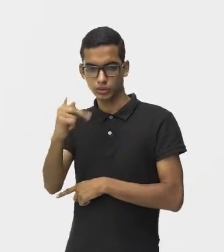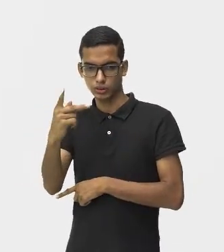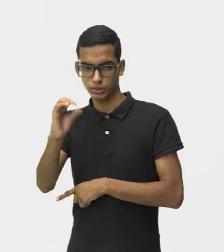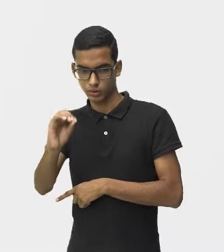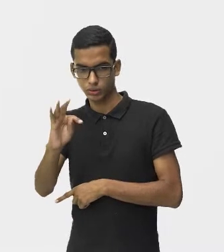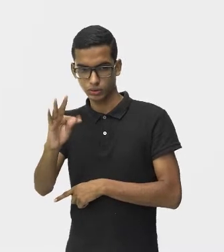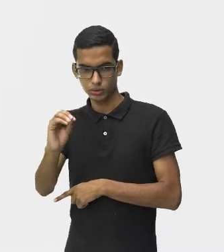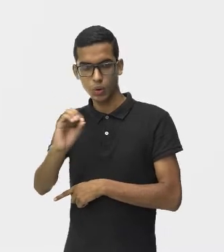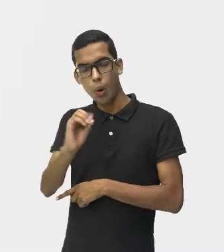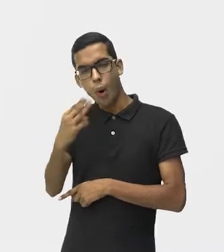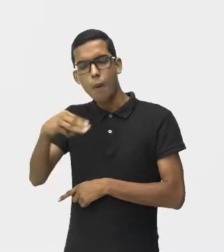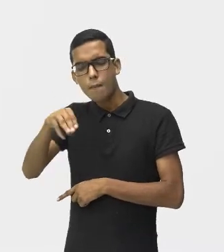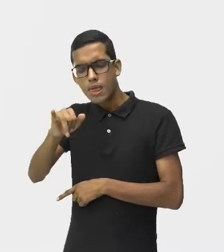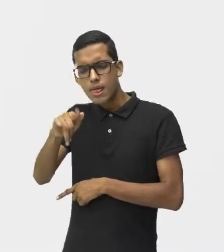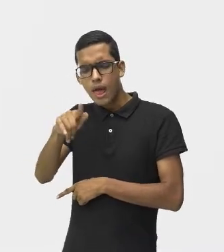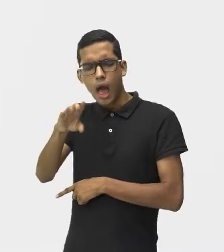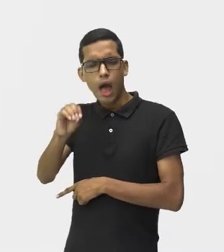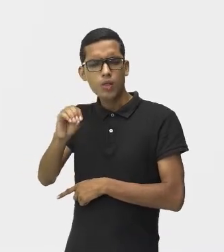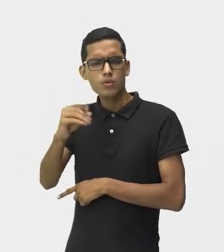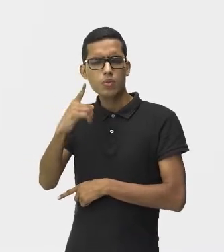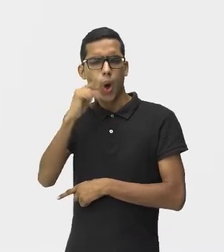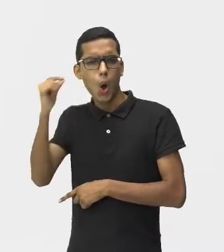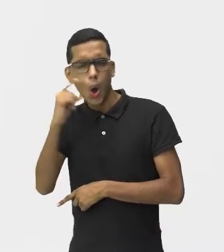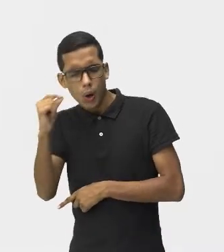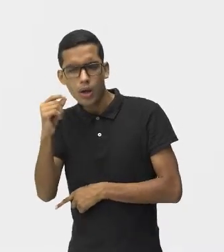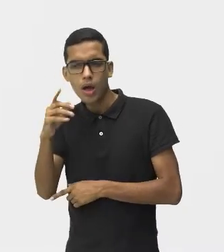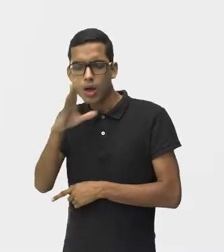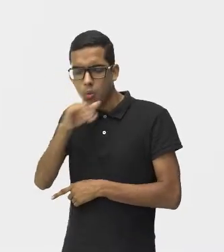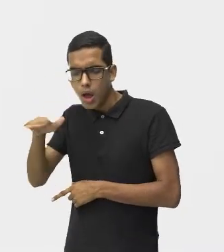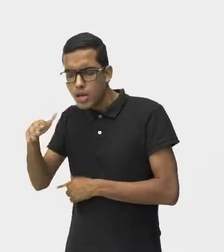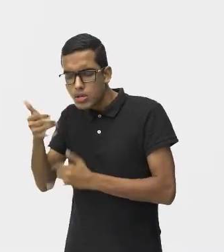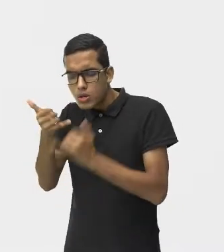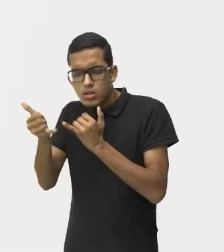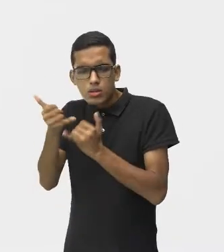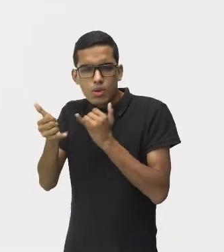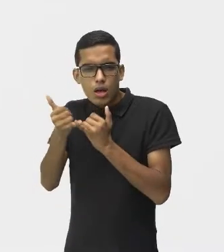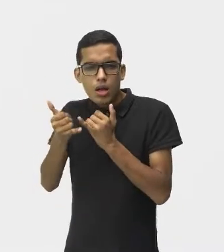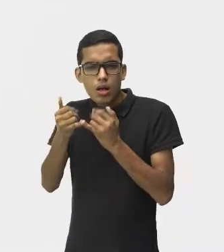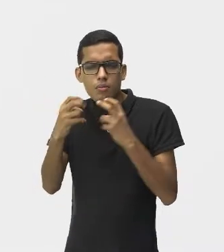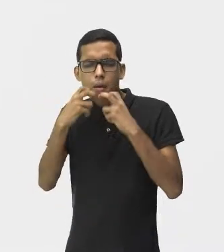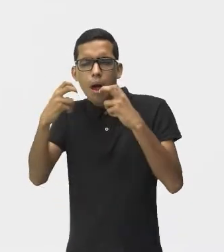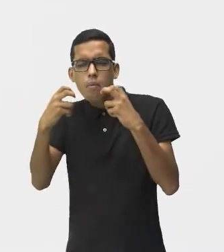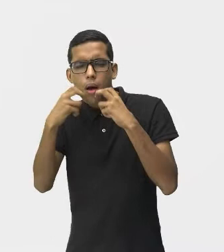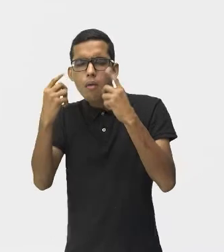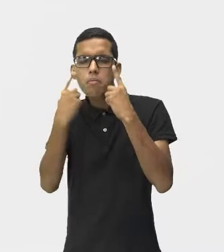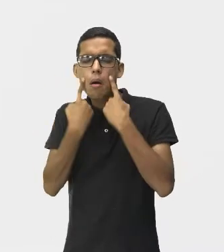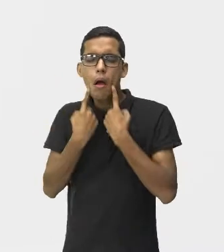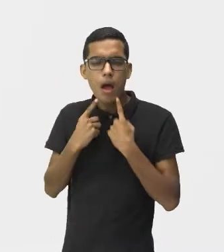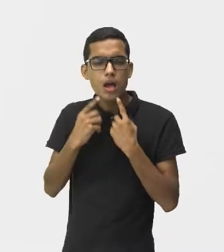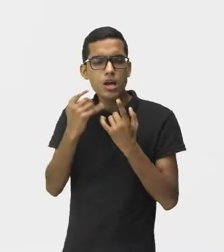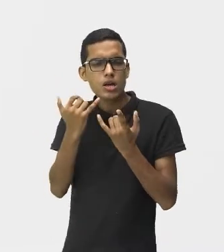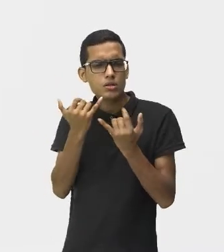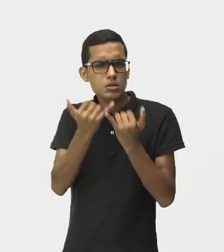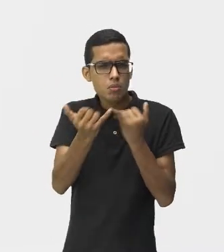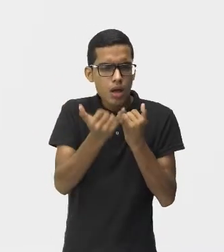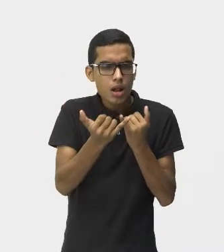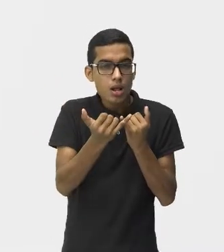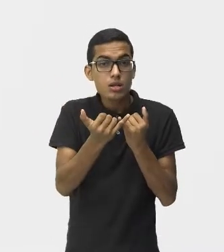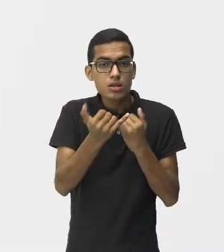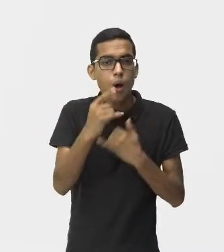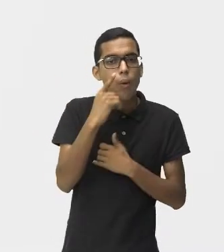miado agudo de um gato. Tá? Então ele acabou também tendo essa denominação. E o que acontece aqui nessa